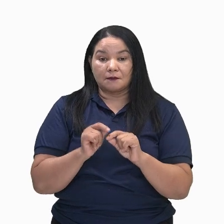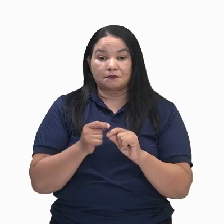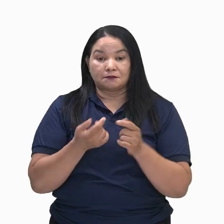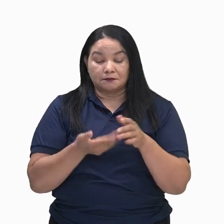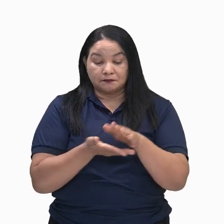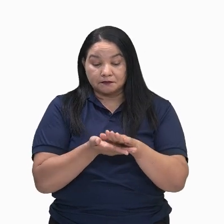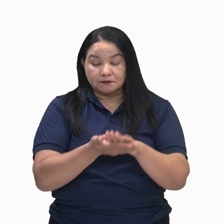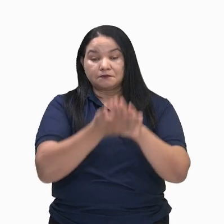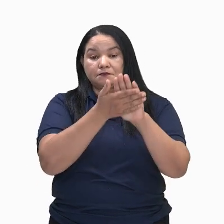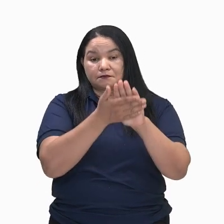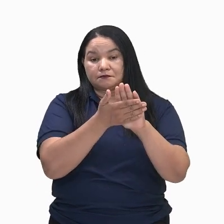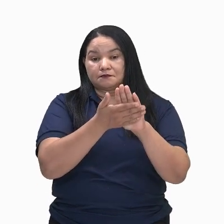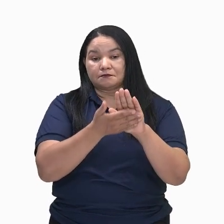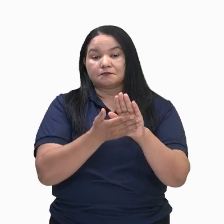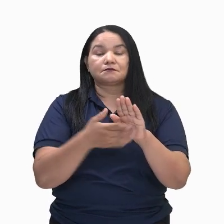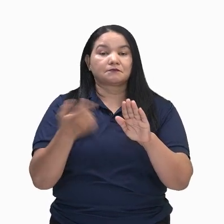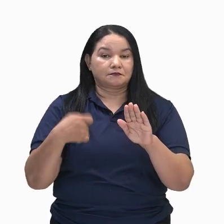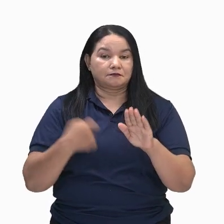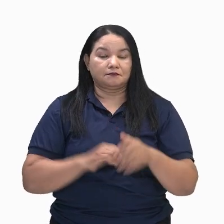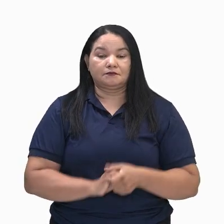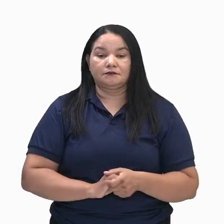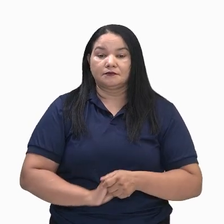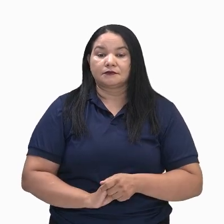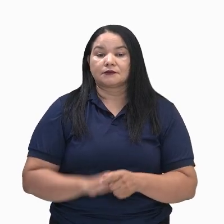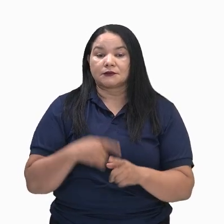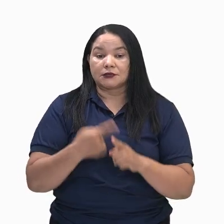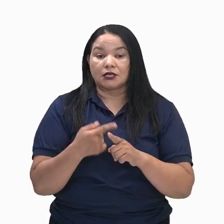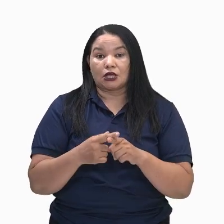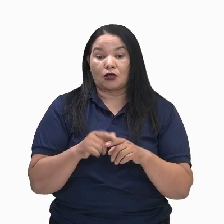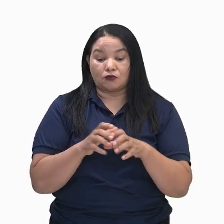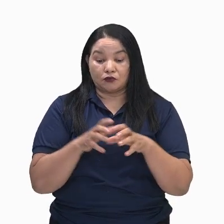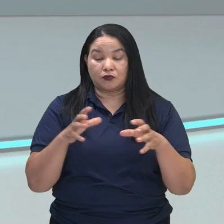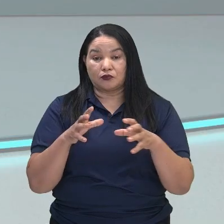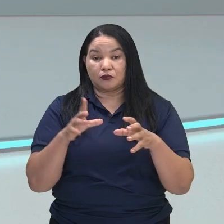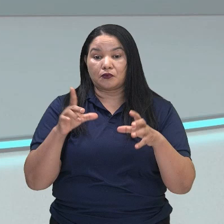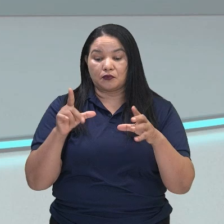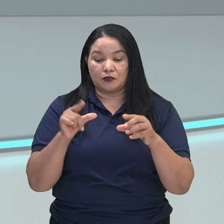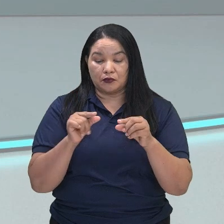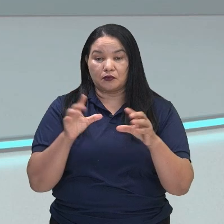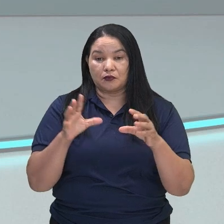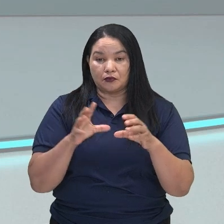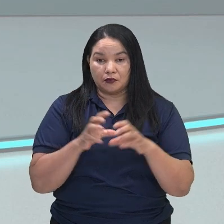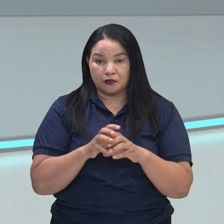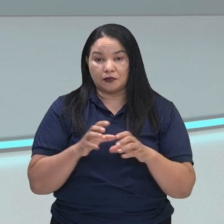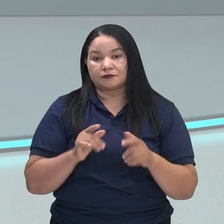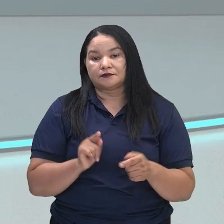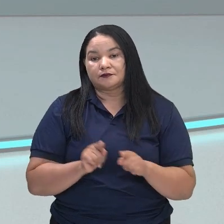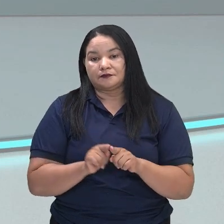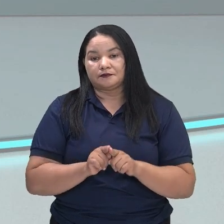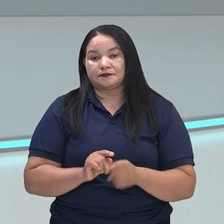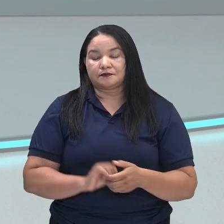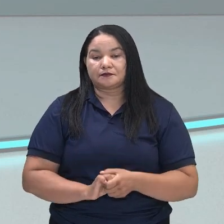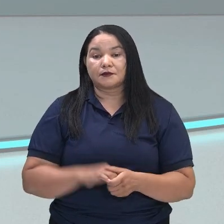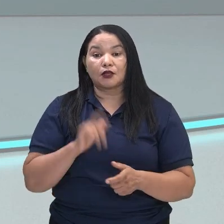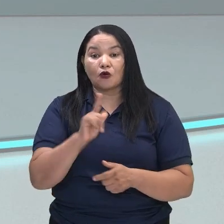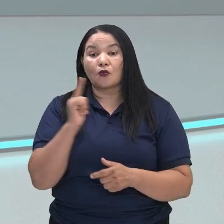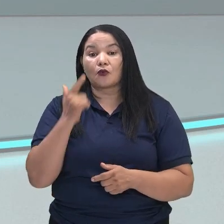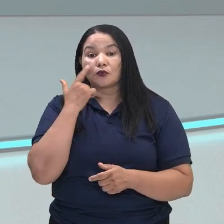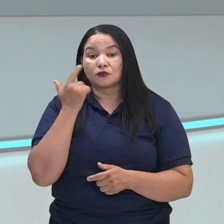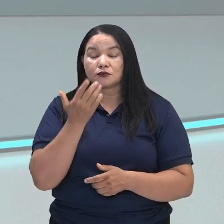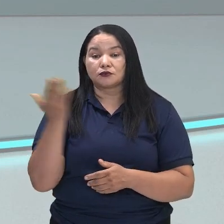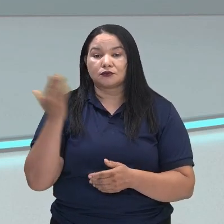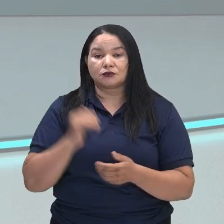articulação elevada acima do nível do coração para reduzir o inchaço. Outra situação, né, são o quê?